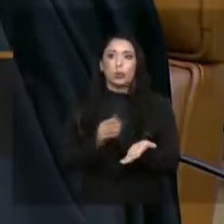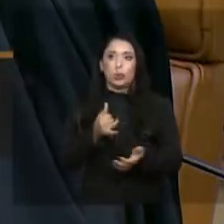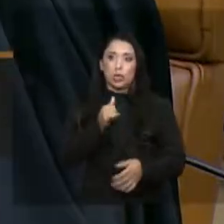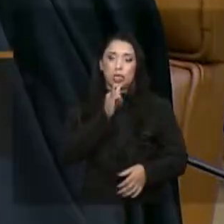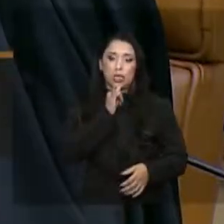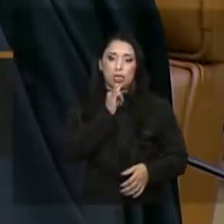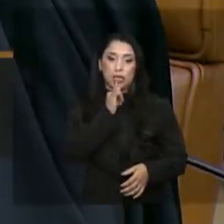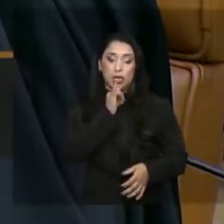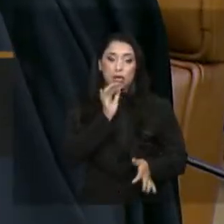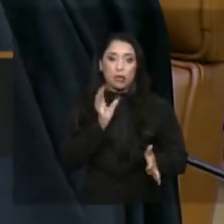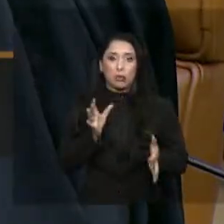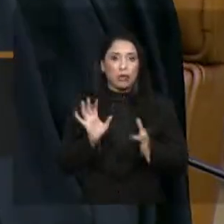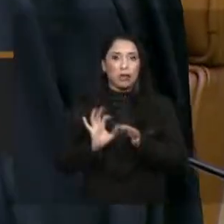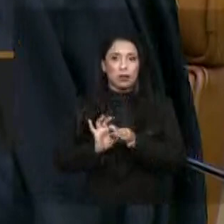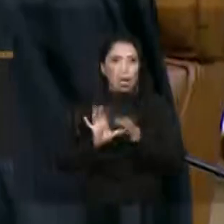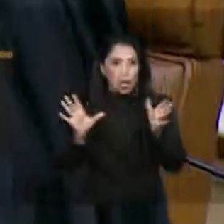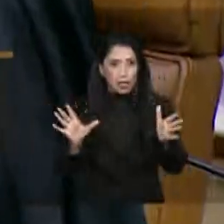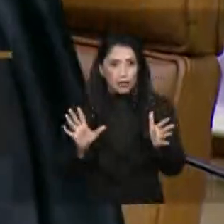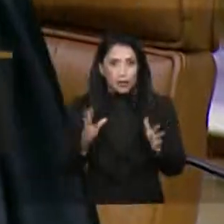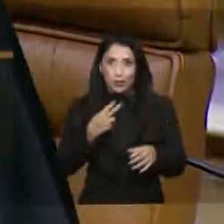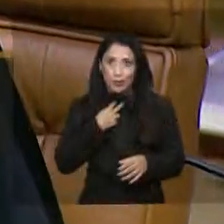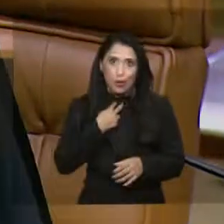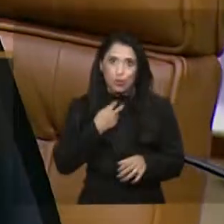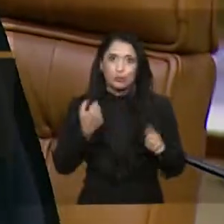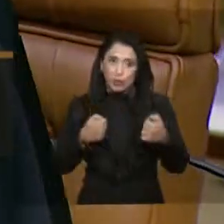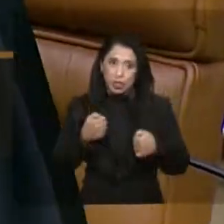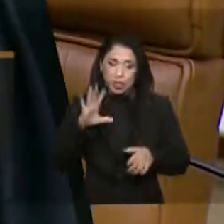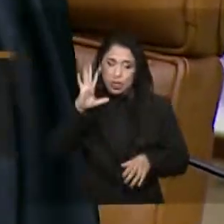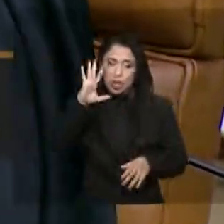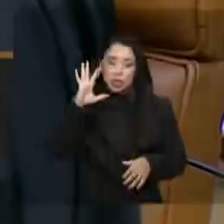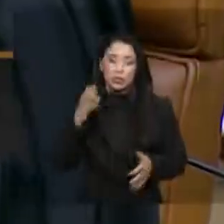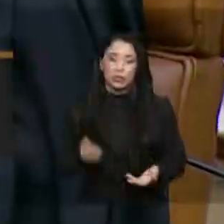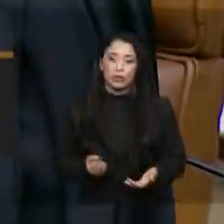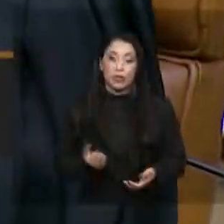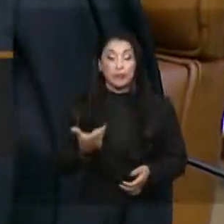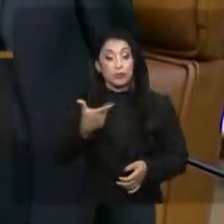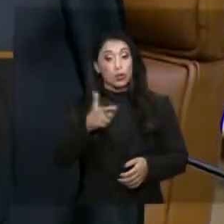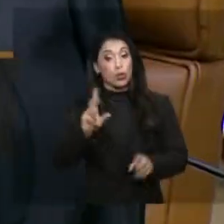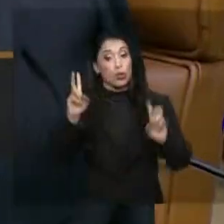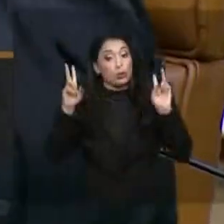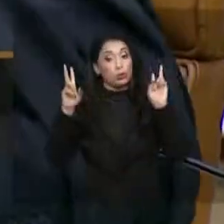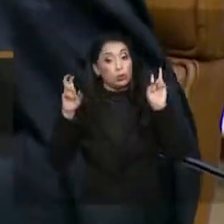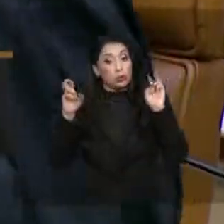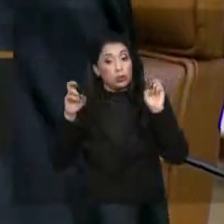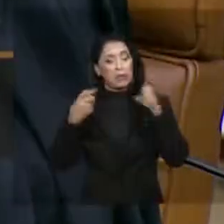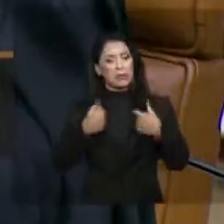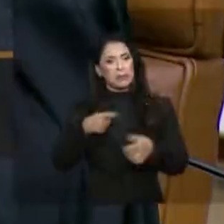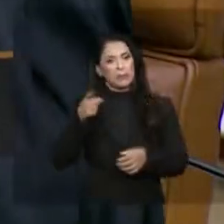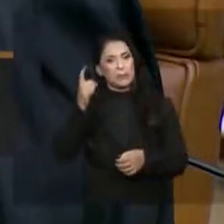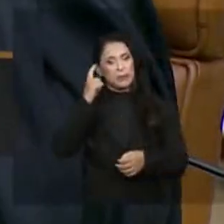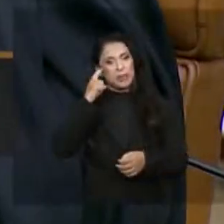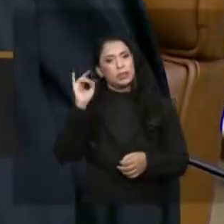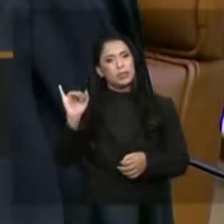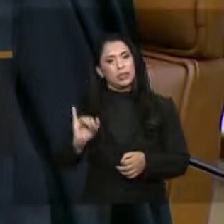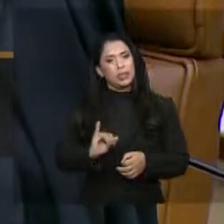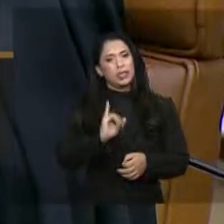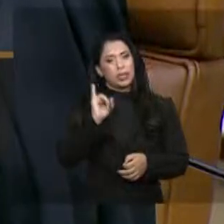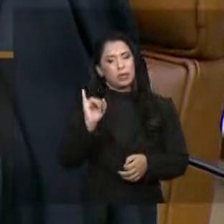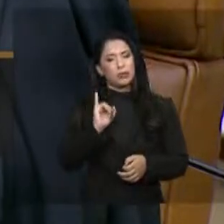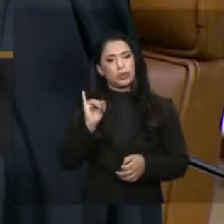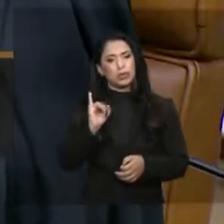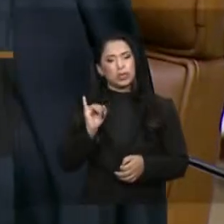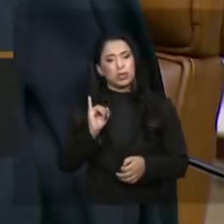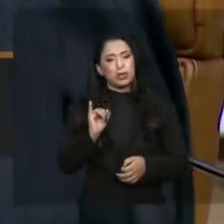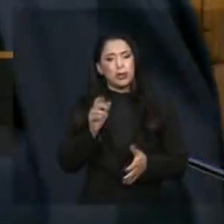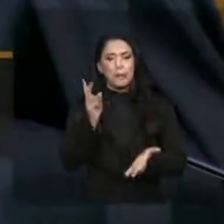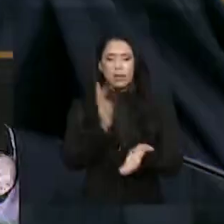aberto essa situação. Outra questão, me parece, por isso que acho que aqui, apesar de toda a discussão sobre